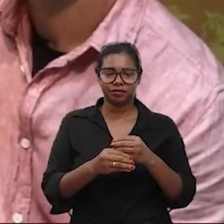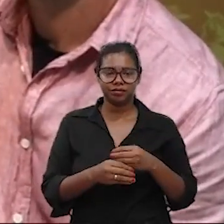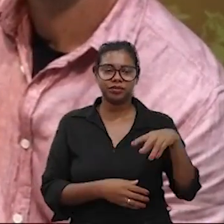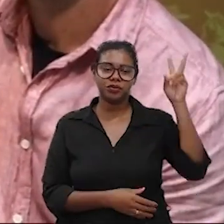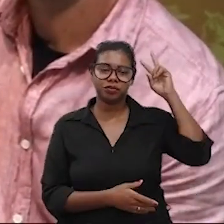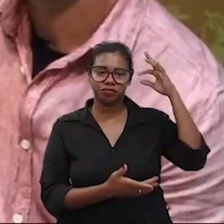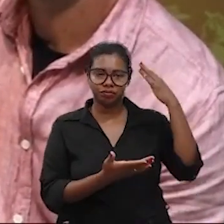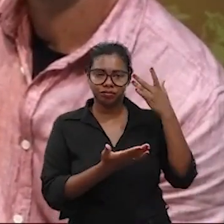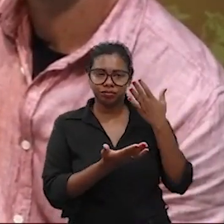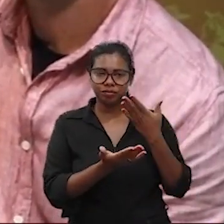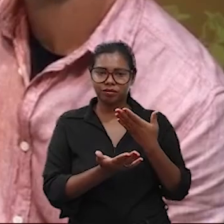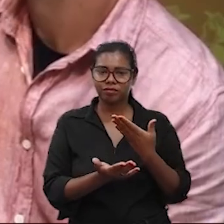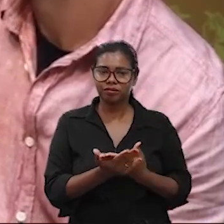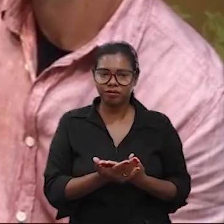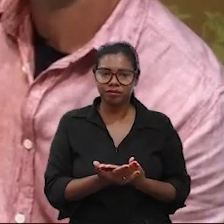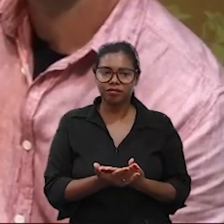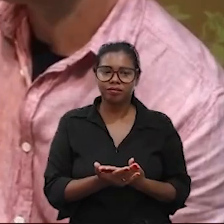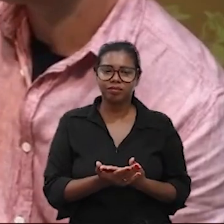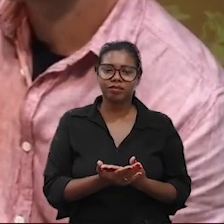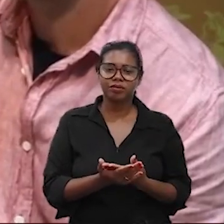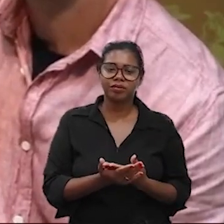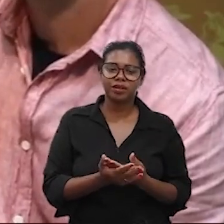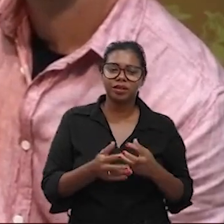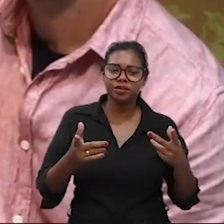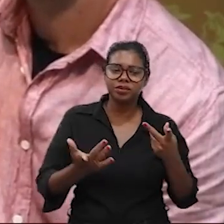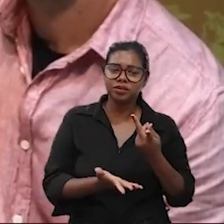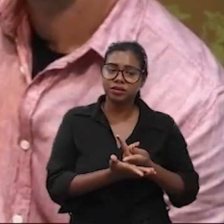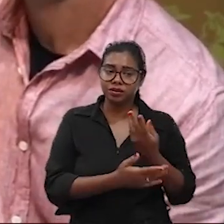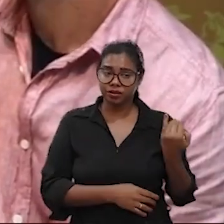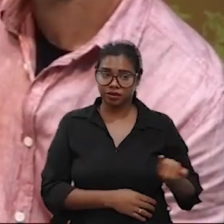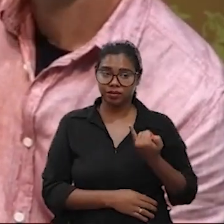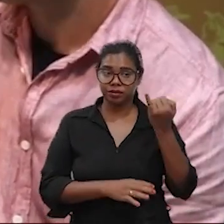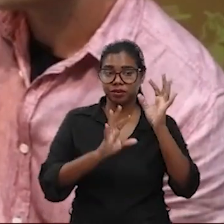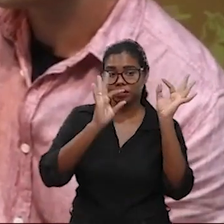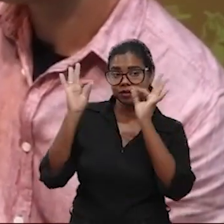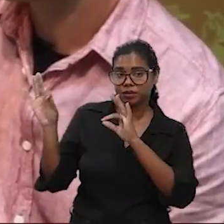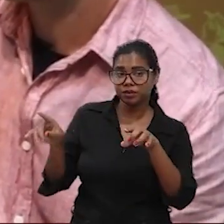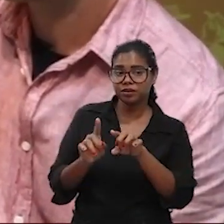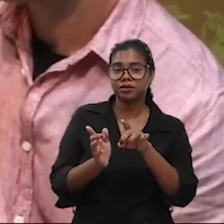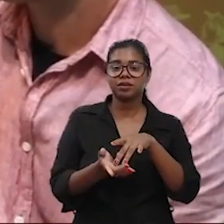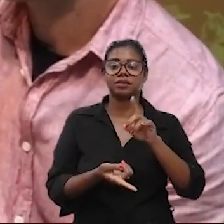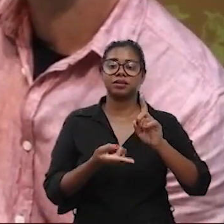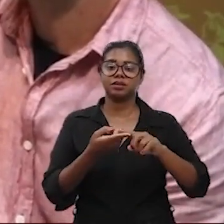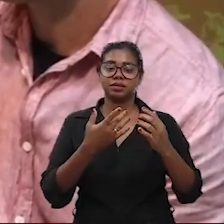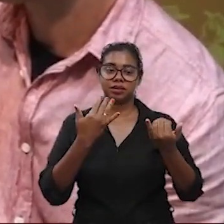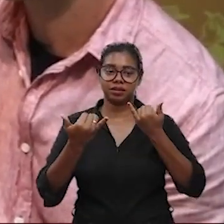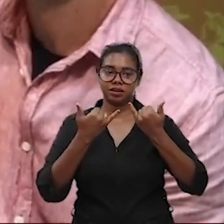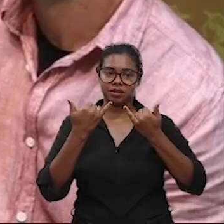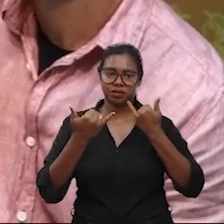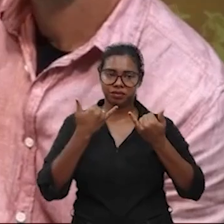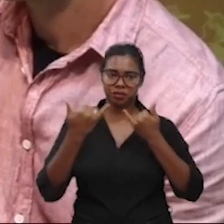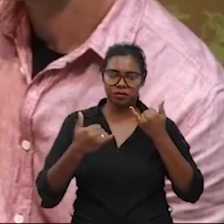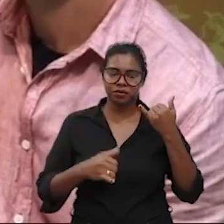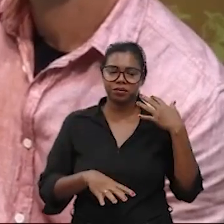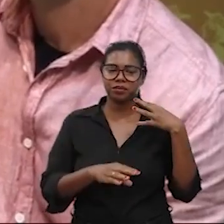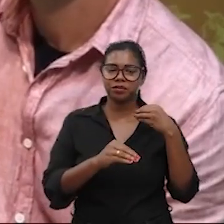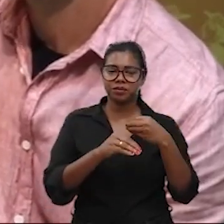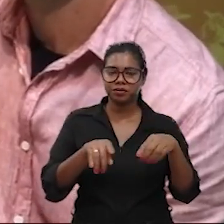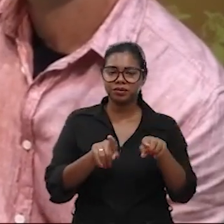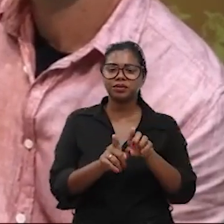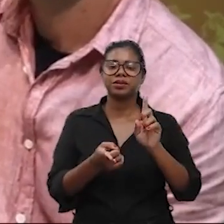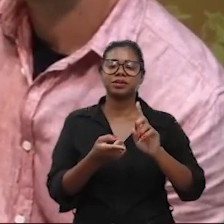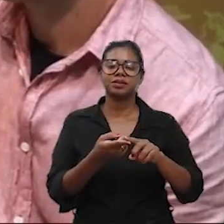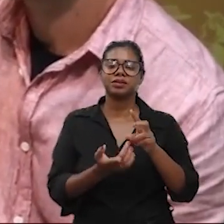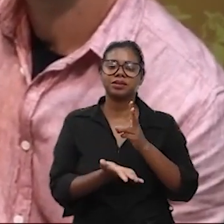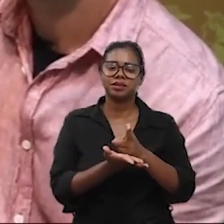histórico, sempre vai ter um contexto temporal. Então, é importante sempre olhar as informações que estão por trás. E aí a gente sempre vai